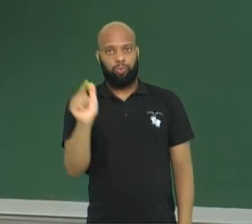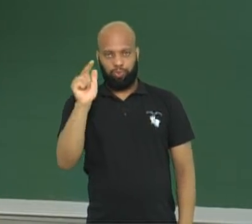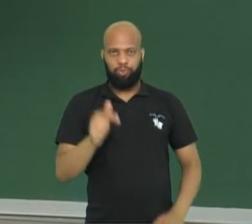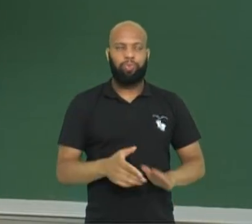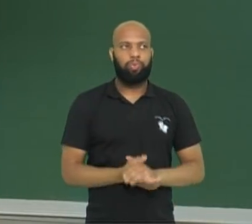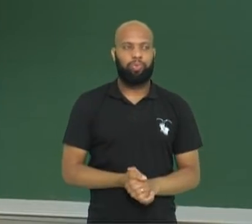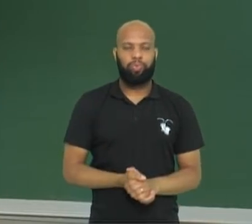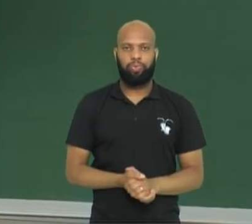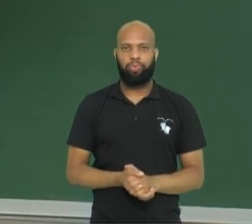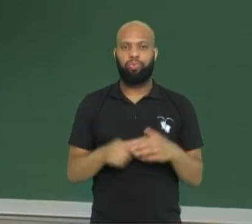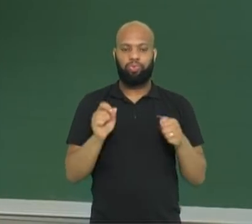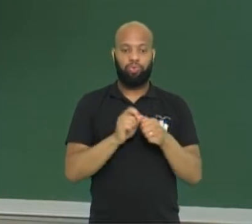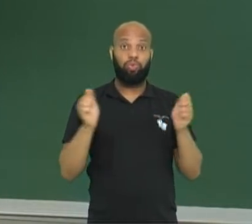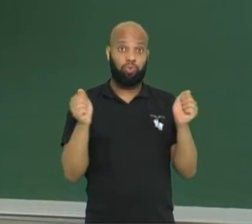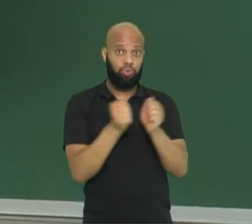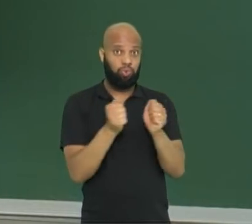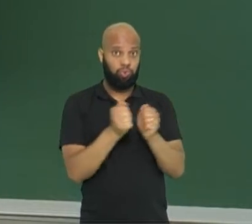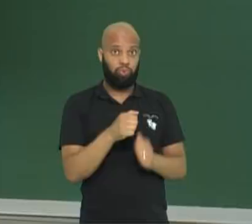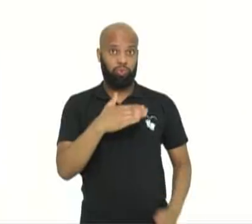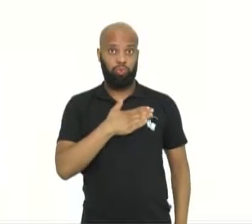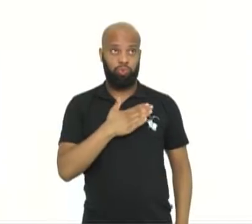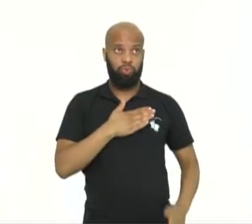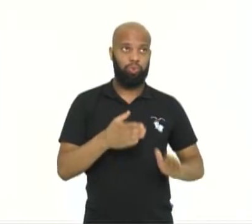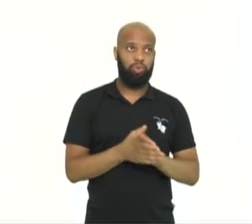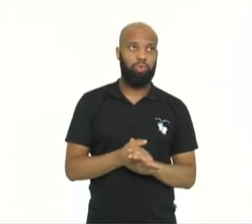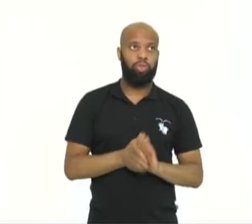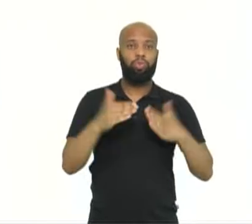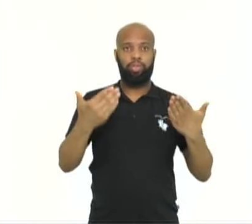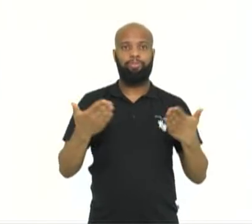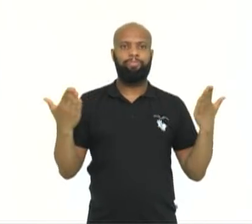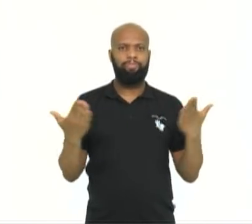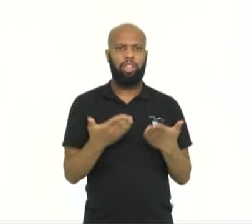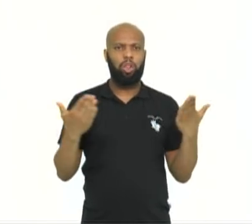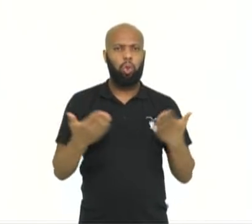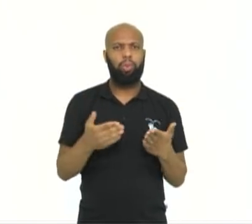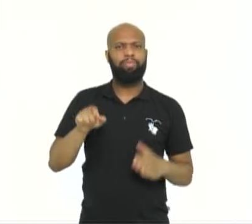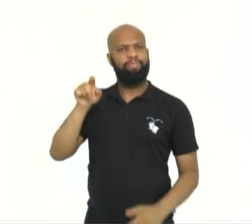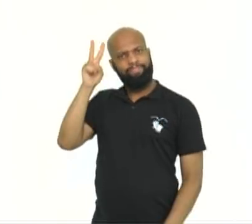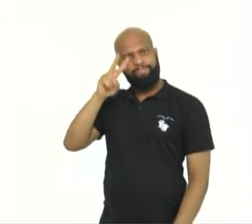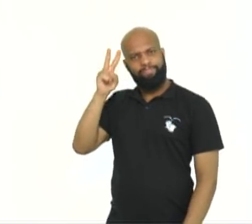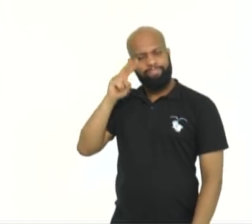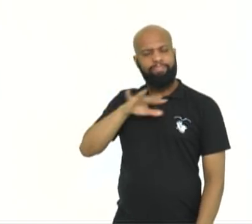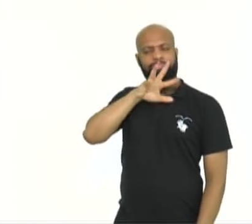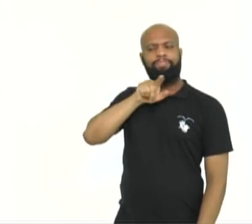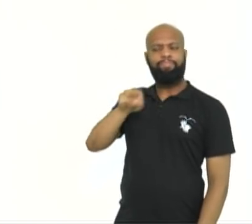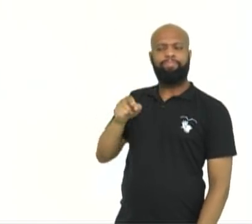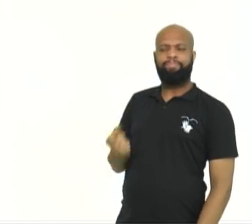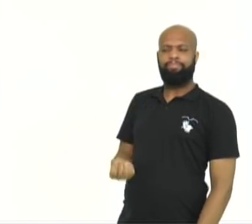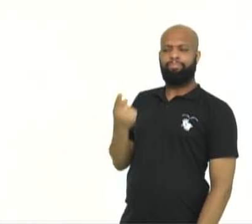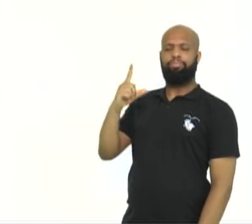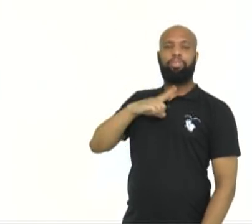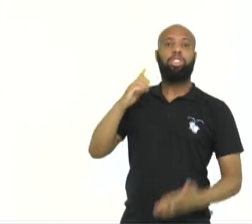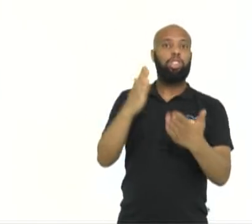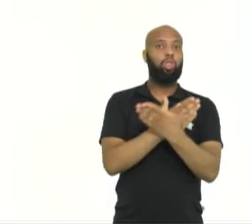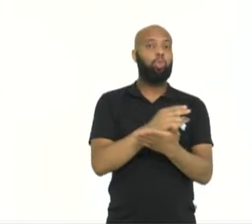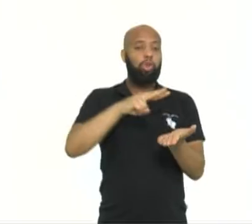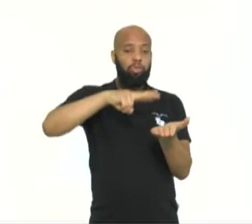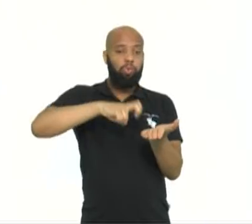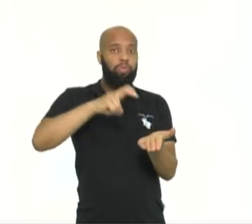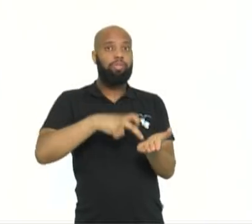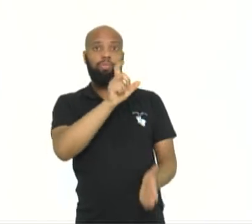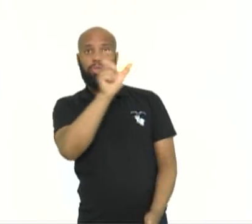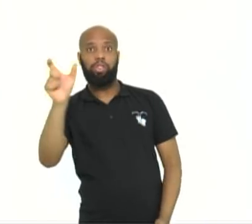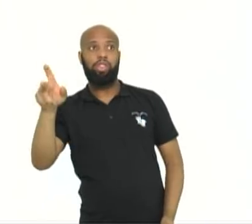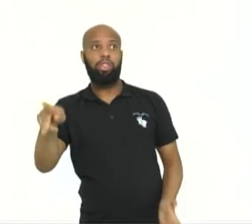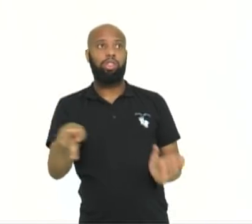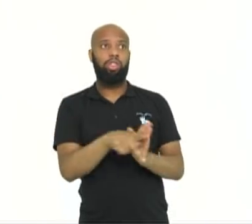aqui para você fazer comigo. Olha lá. O caso aquele animal estranho apresenta expressões próprias do vocabulário da região